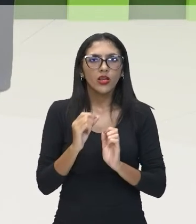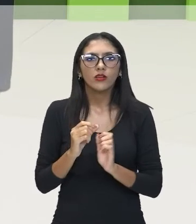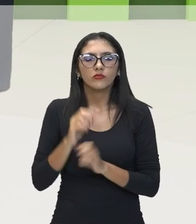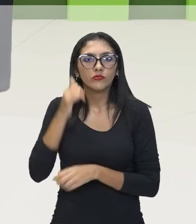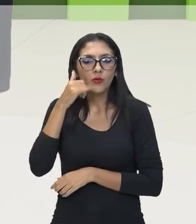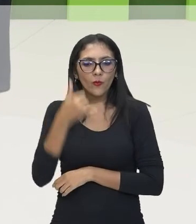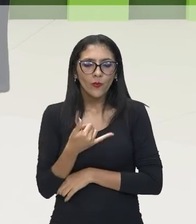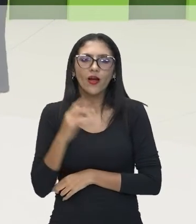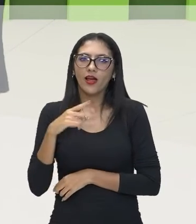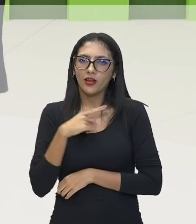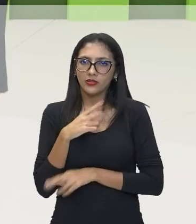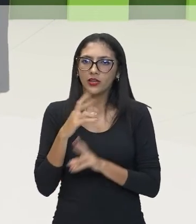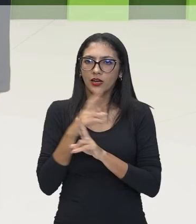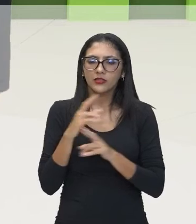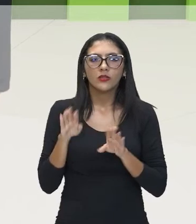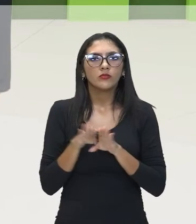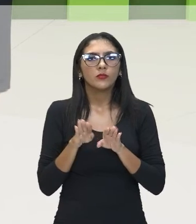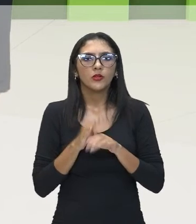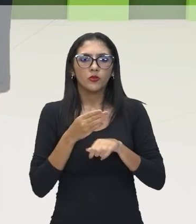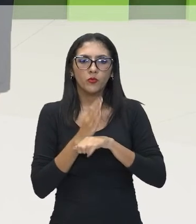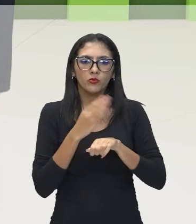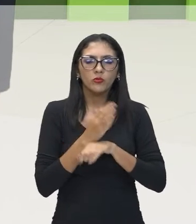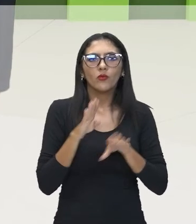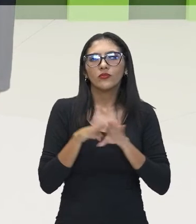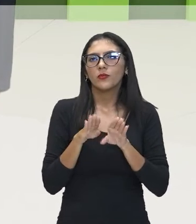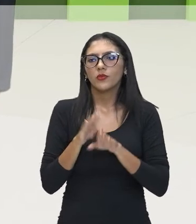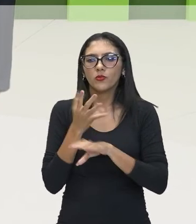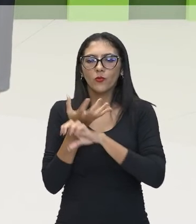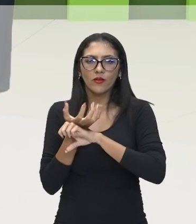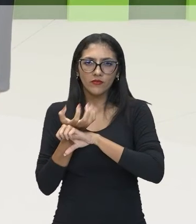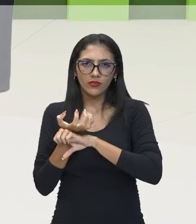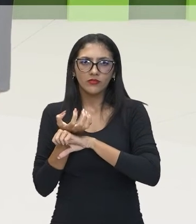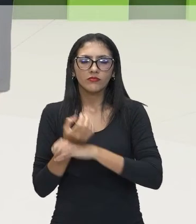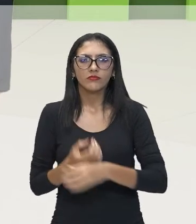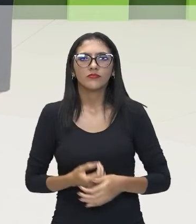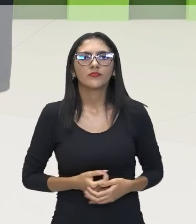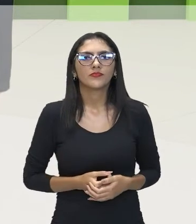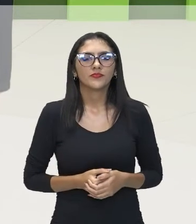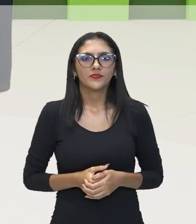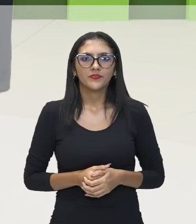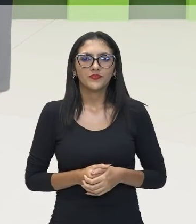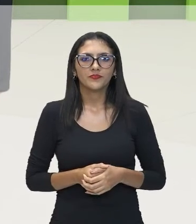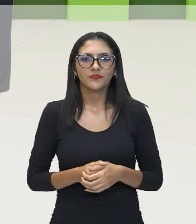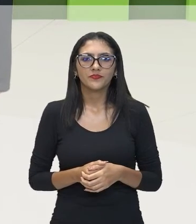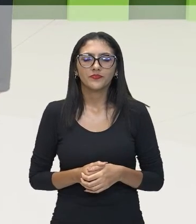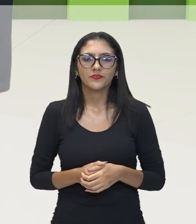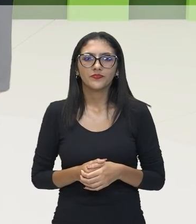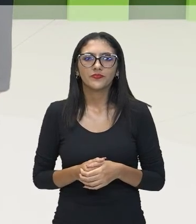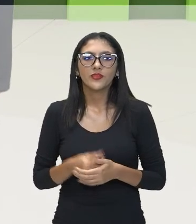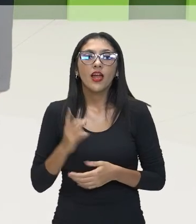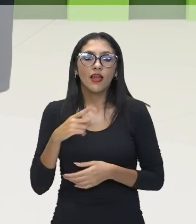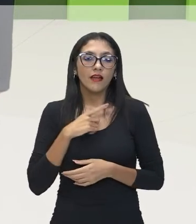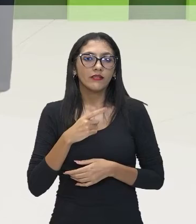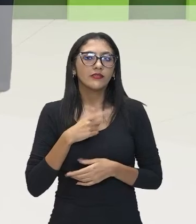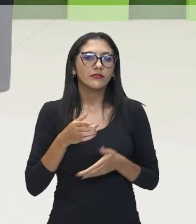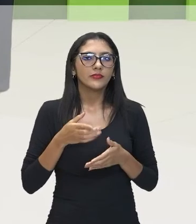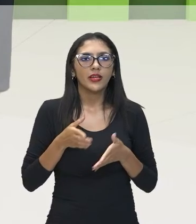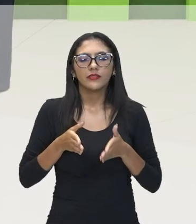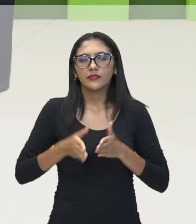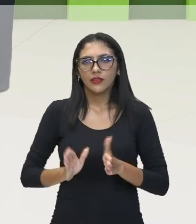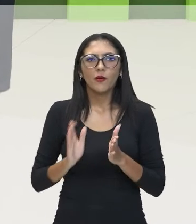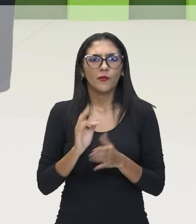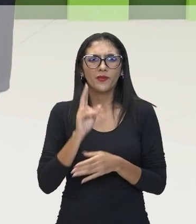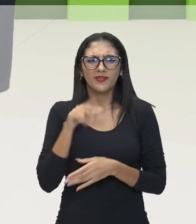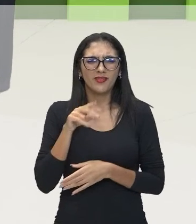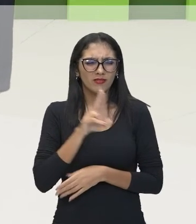está envolvida, do Bluetooth e do Wi-Fi, tá? Ela nasceu, né, com um nomezinho